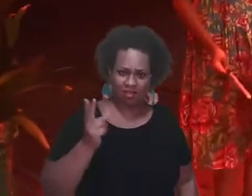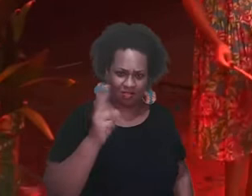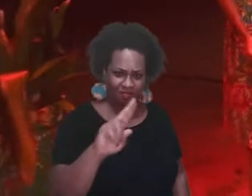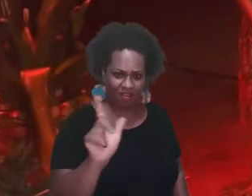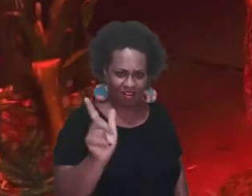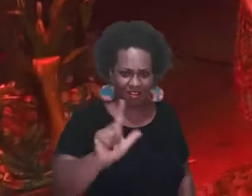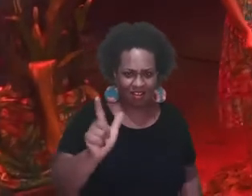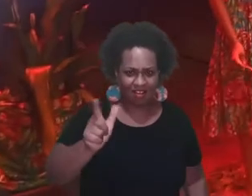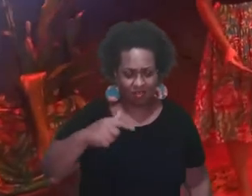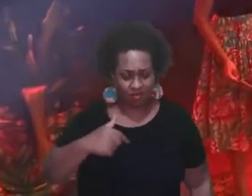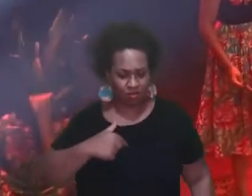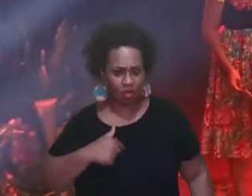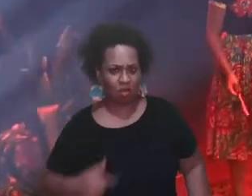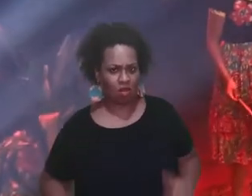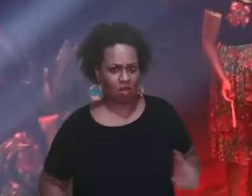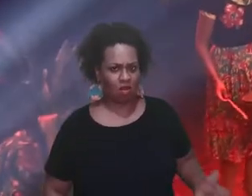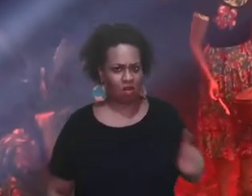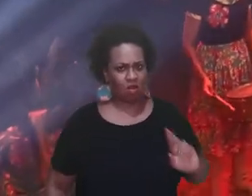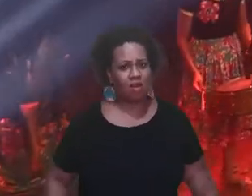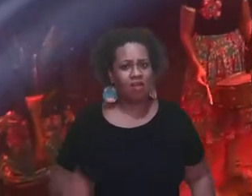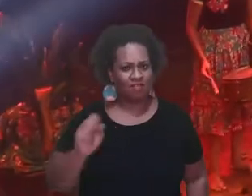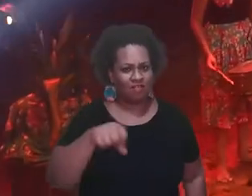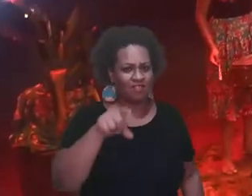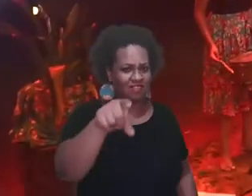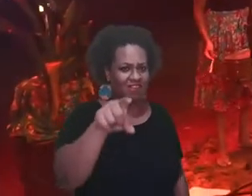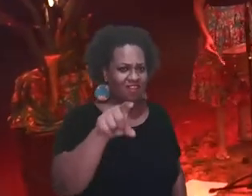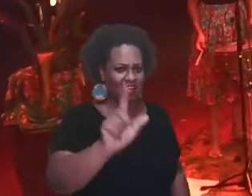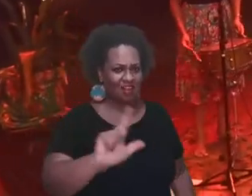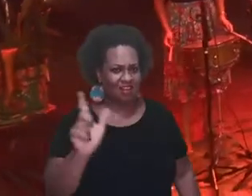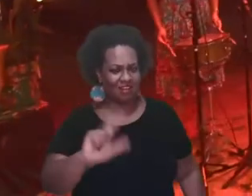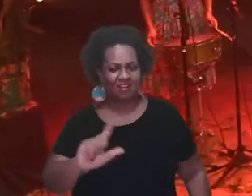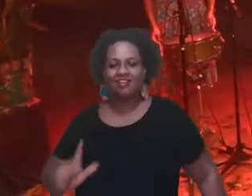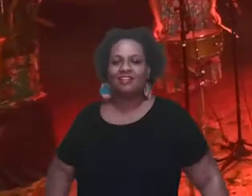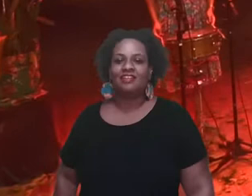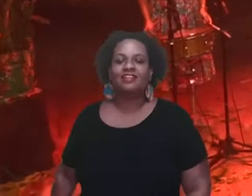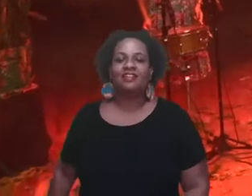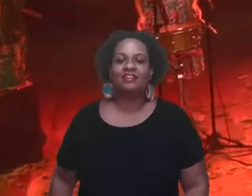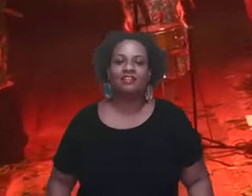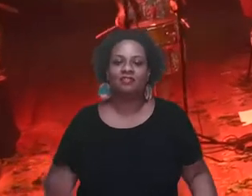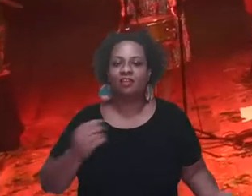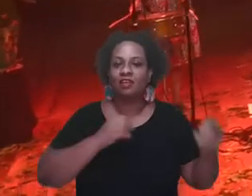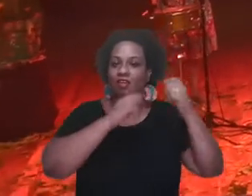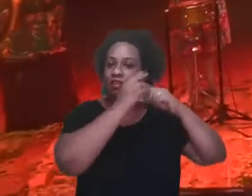foi você Laurinda Girl foi você